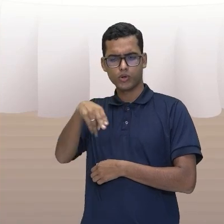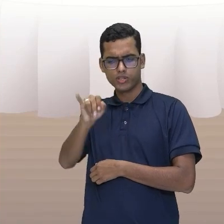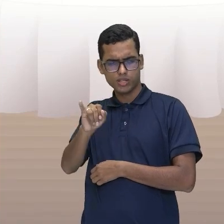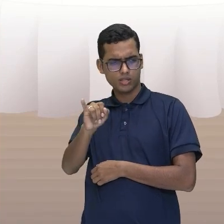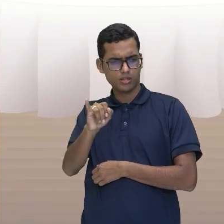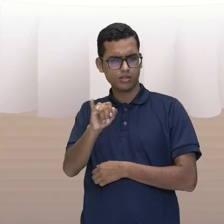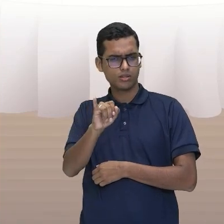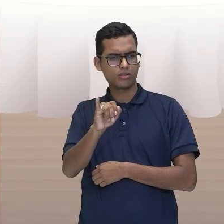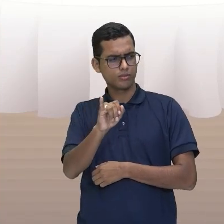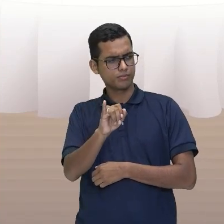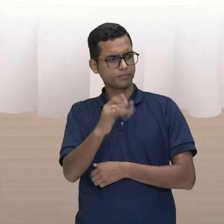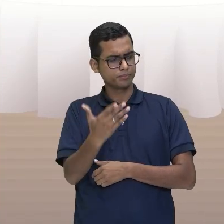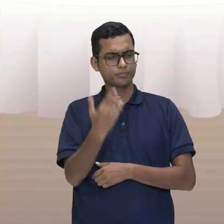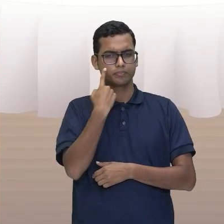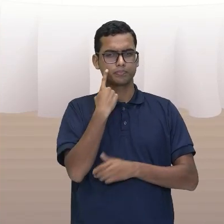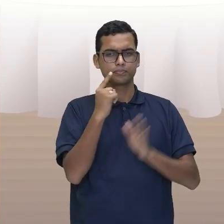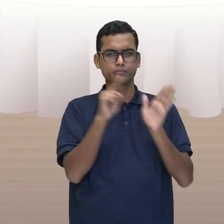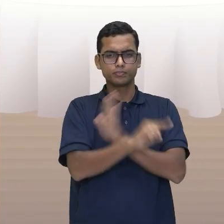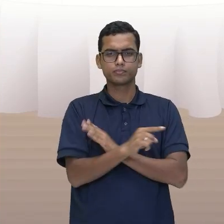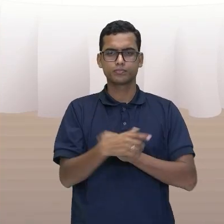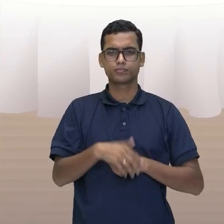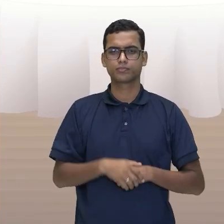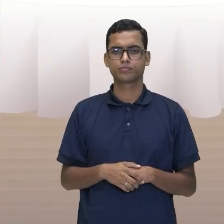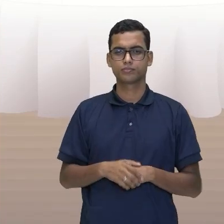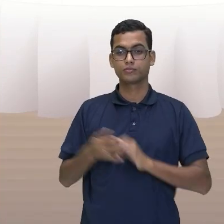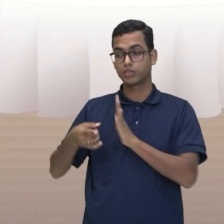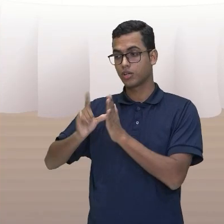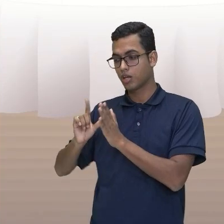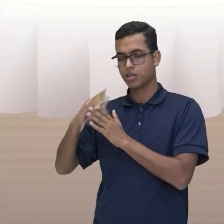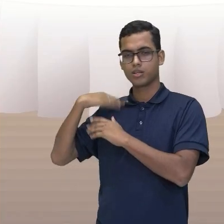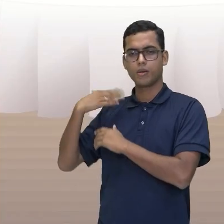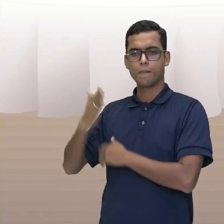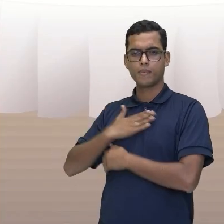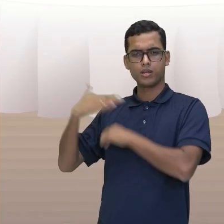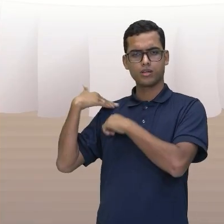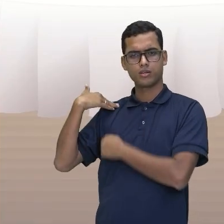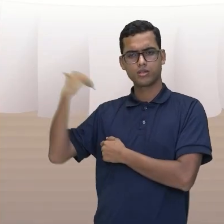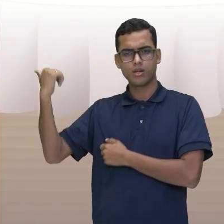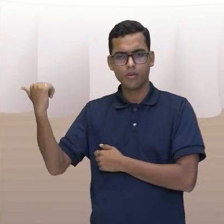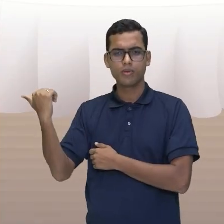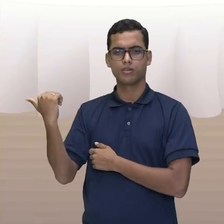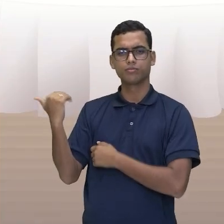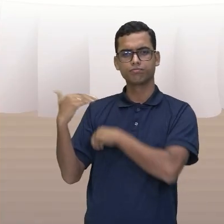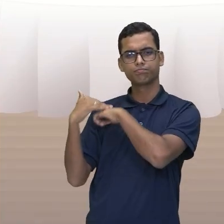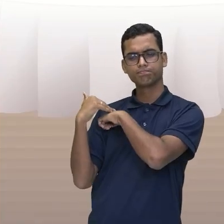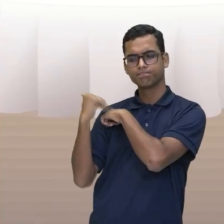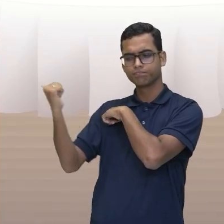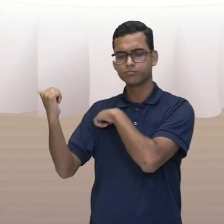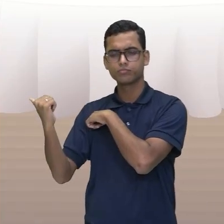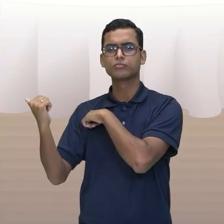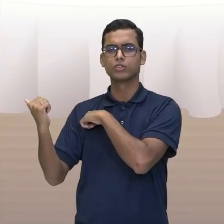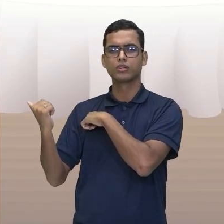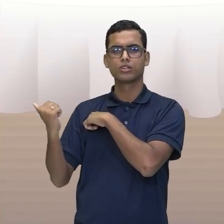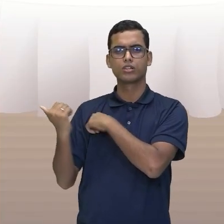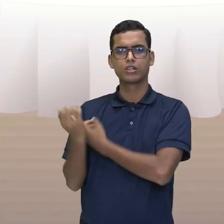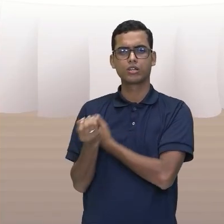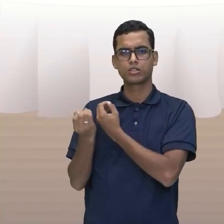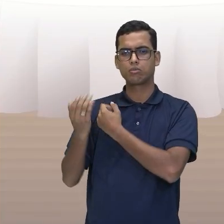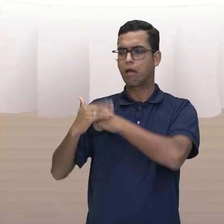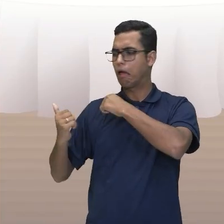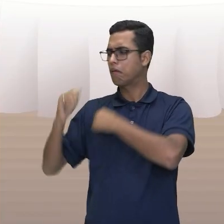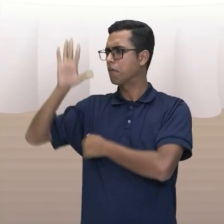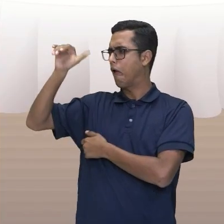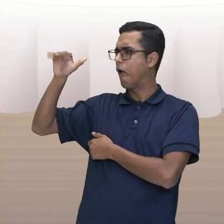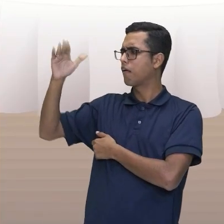chamando, waitress, come here. Garçonete ou garçom, vem logo, vem aqui. Né? Uma forma mais rude de se falar. Agora